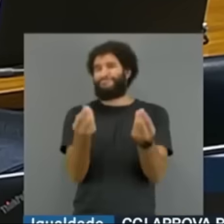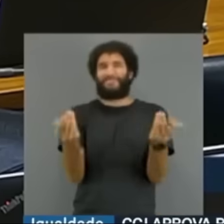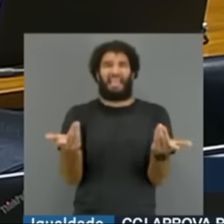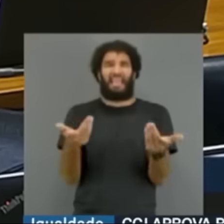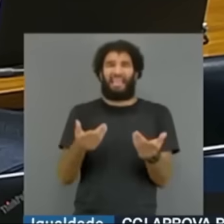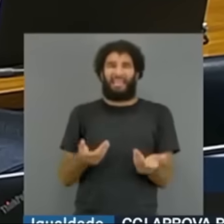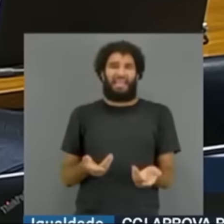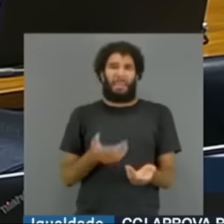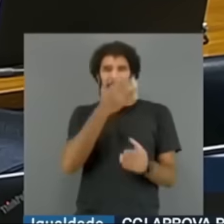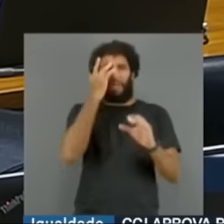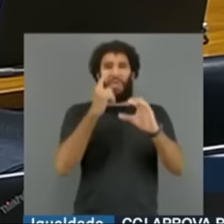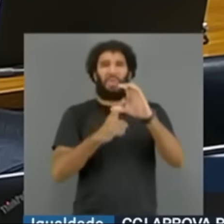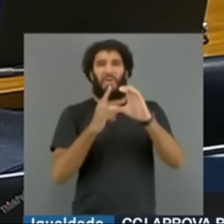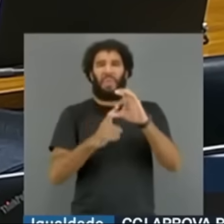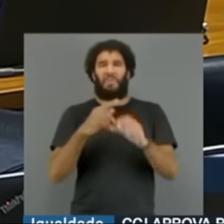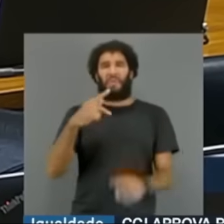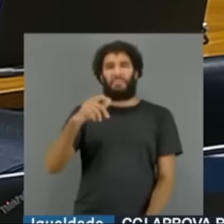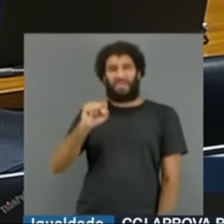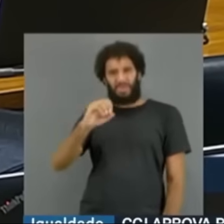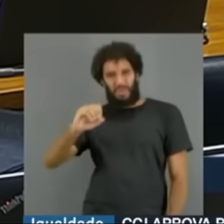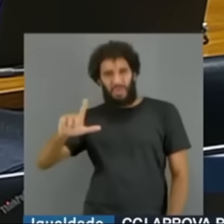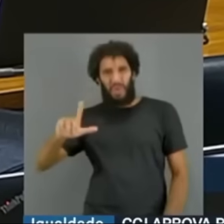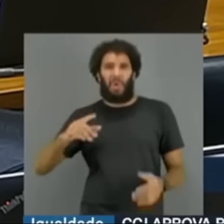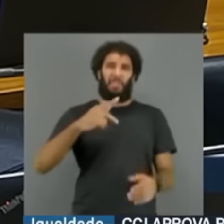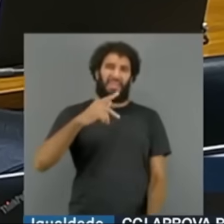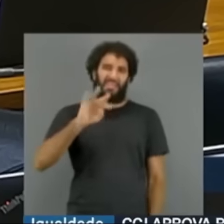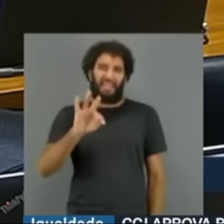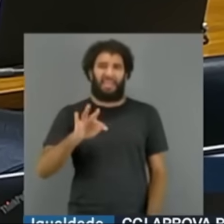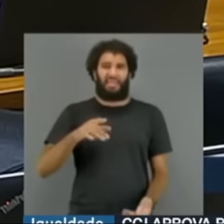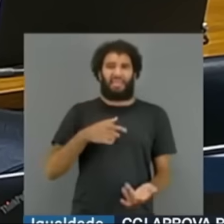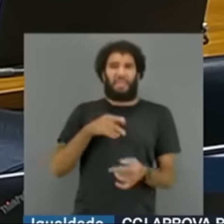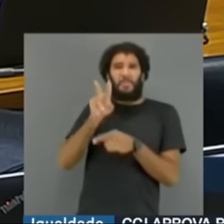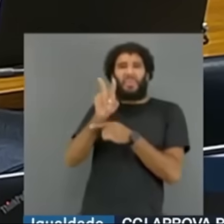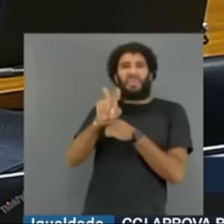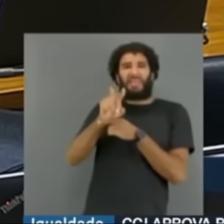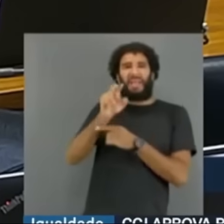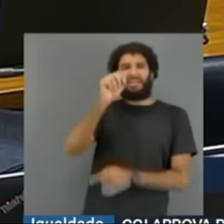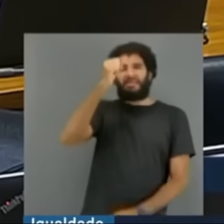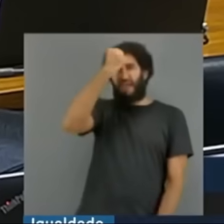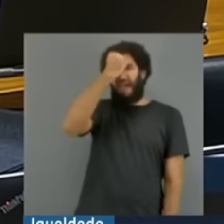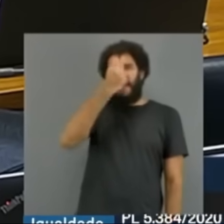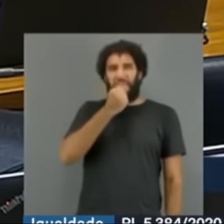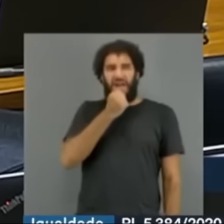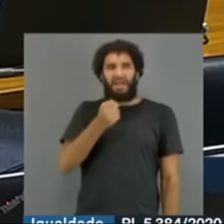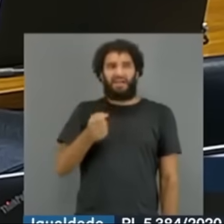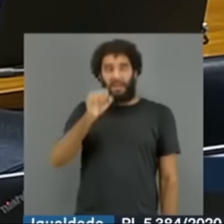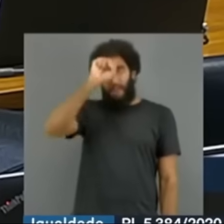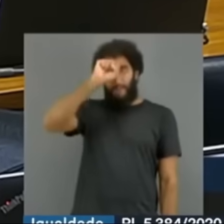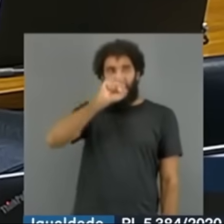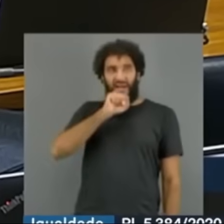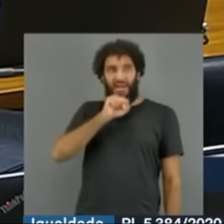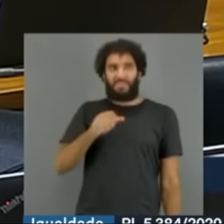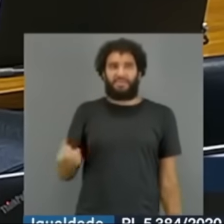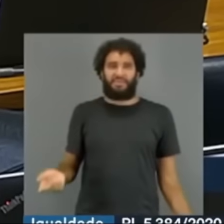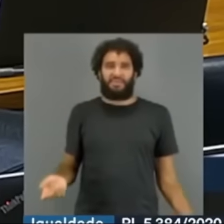comunista, PCdoB, PSOL, PT, defensor do Hamas, falar de indiciar qualquer